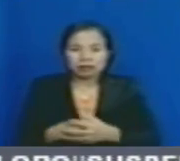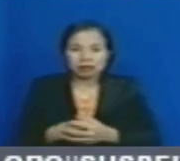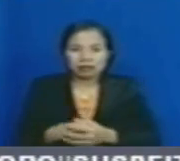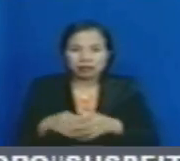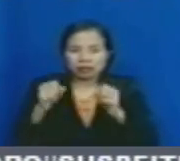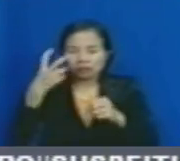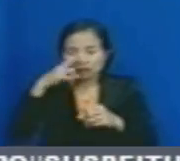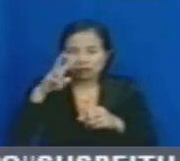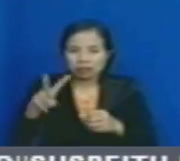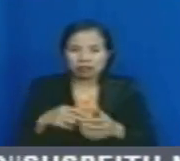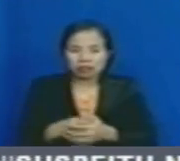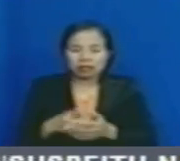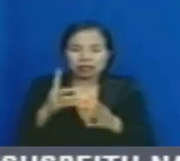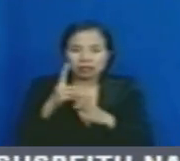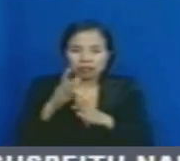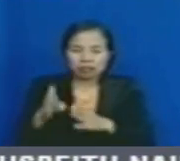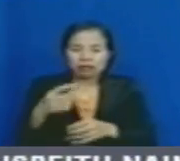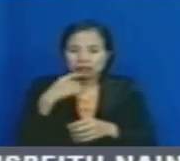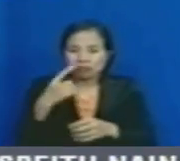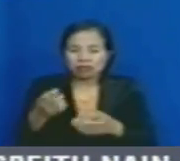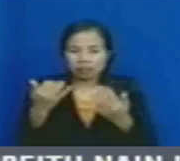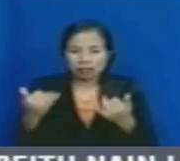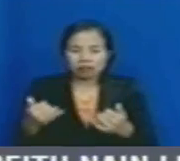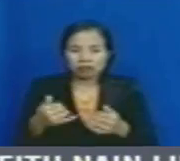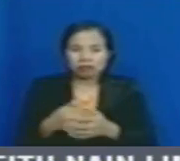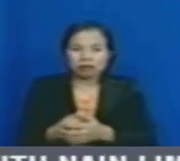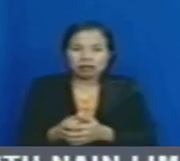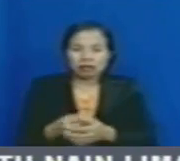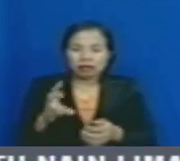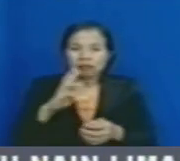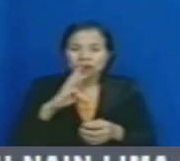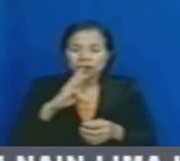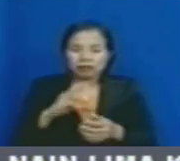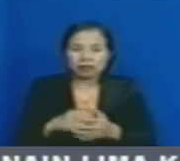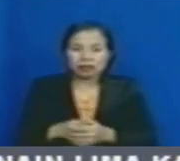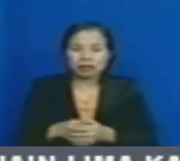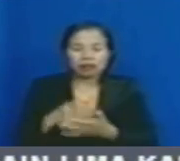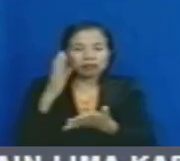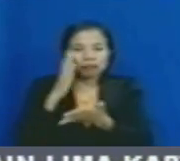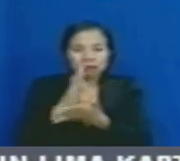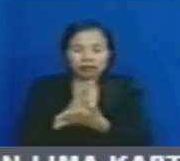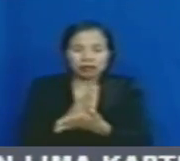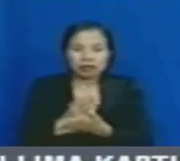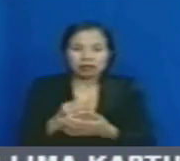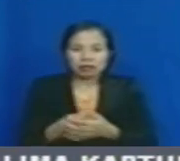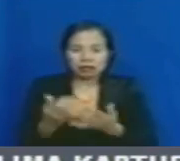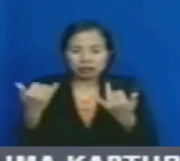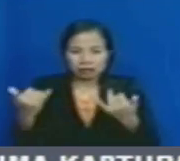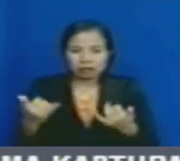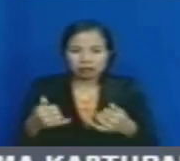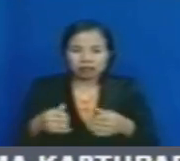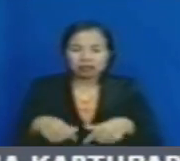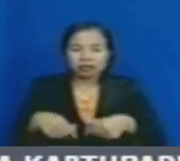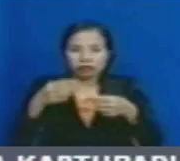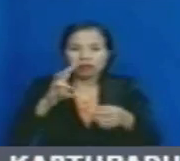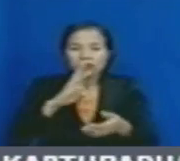Harelê. Dirigente ne relata dada unha máquina iha bematan Samoro avaria hela. Nune provisoriamente se fornece